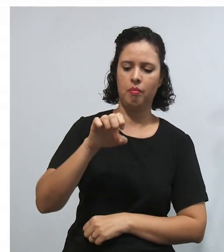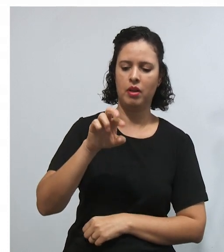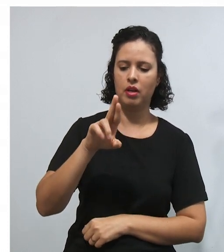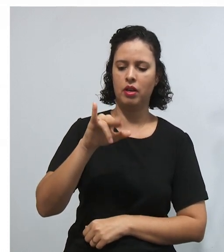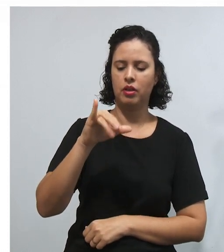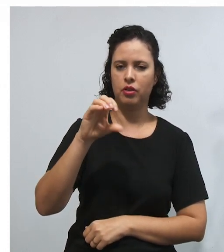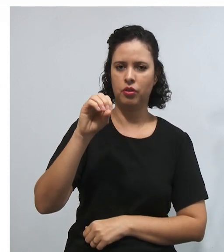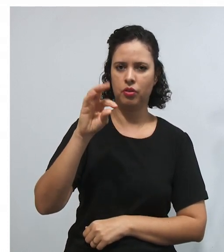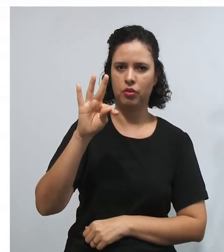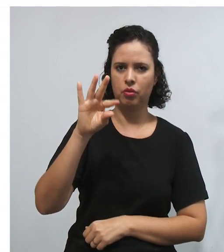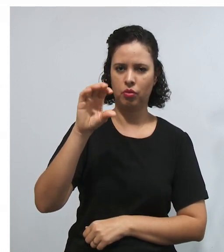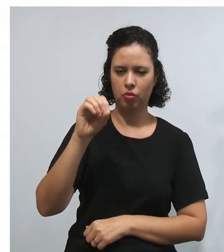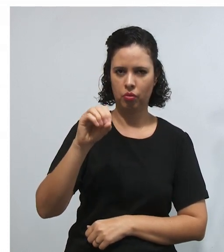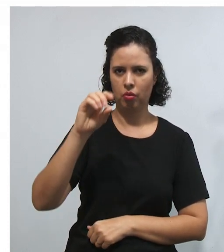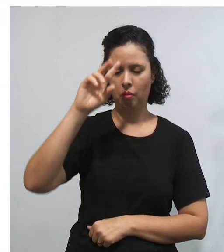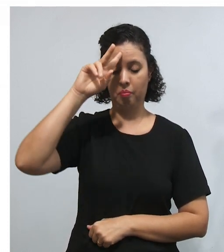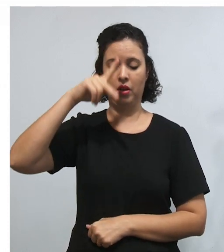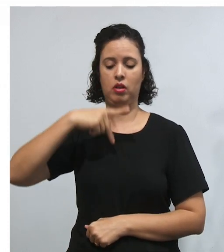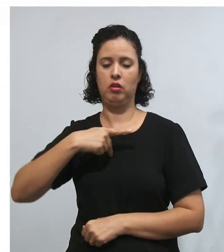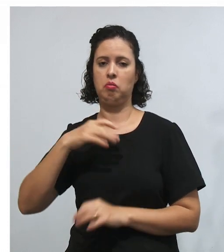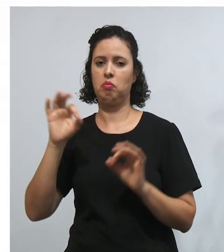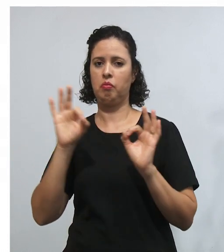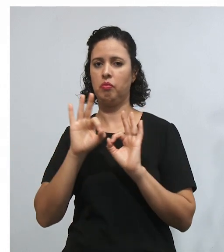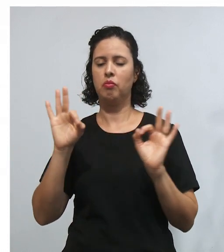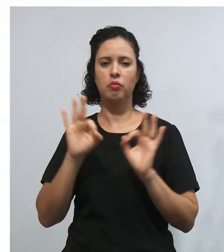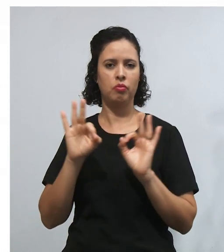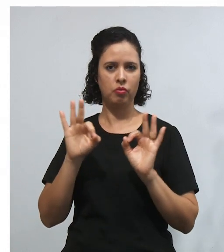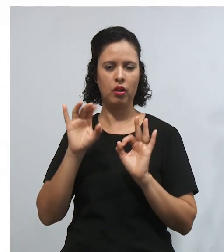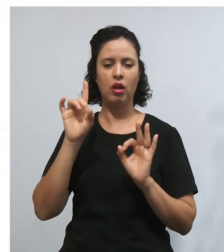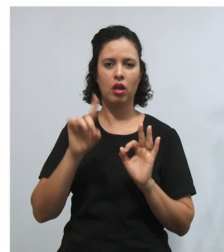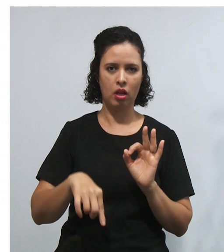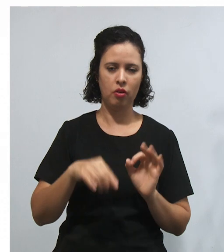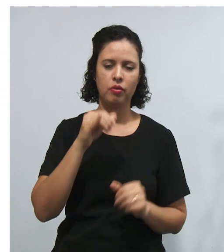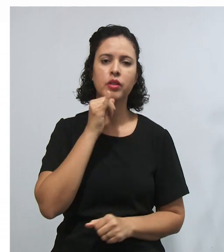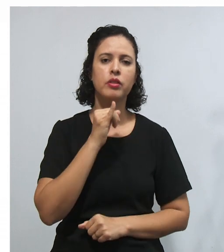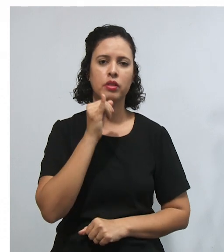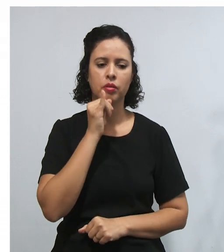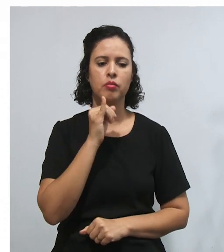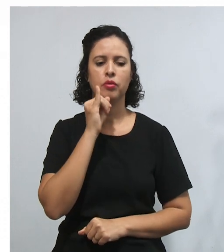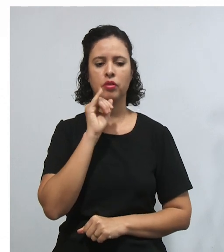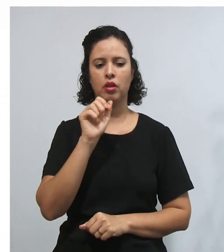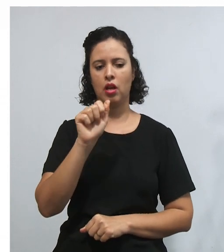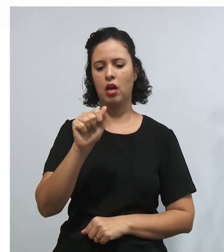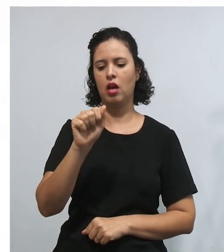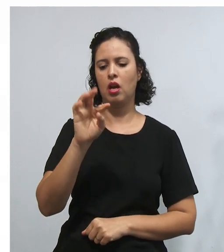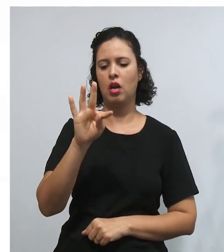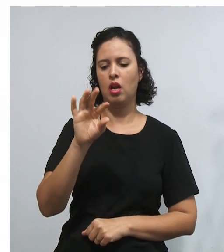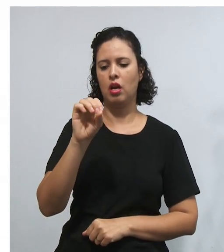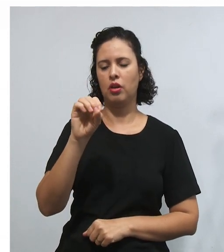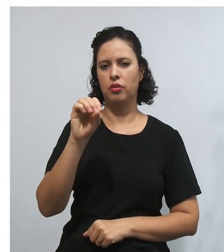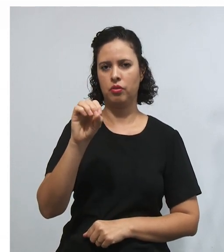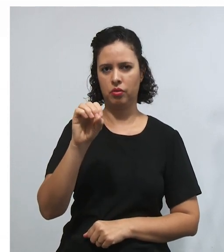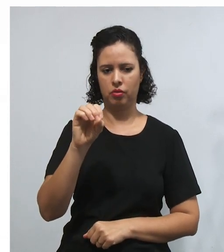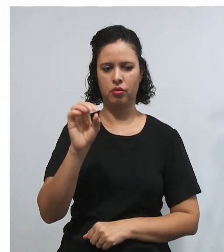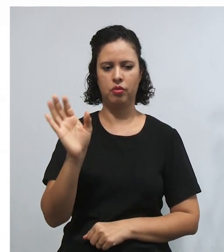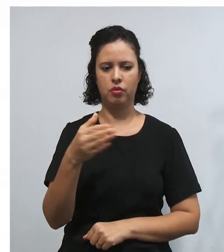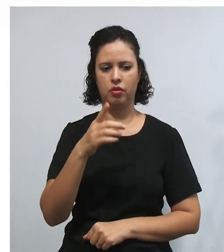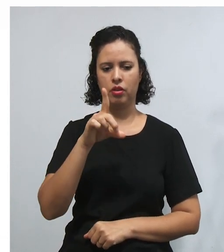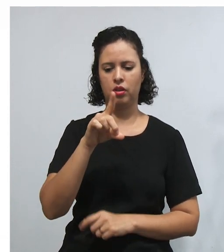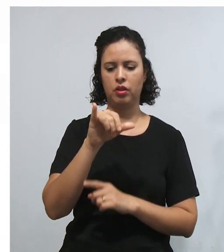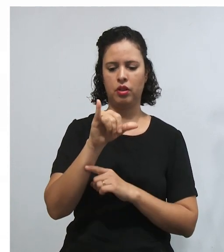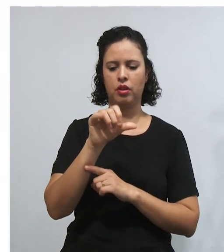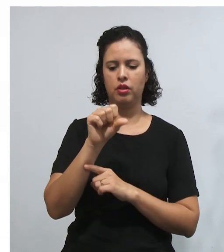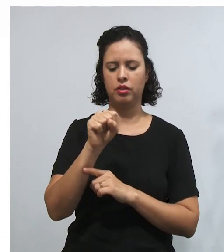questões subjetivas, tá certo? É um exemplo de um ato discricionário, né? Que é um cargo ali, por exemplo, de